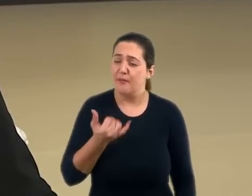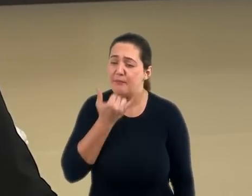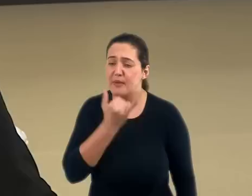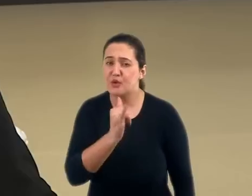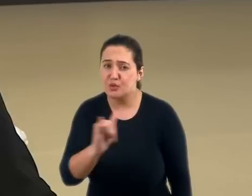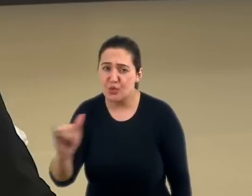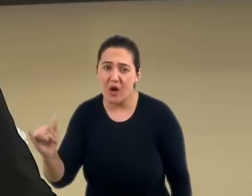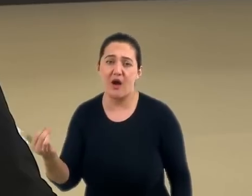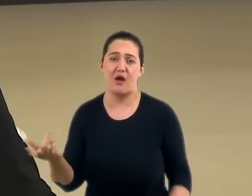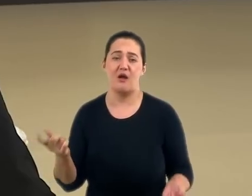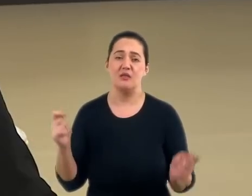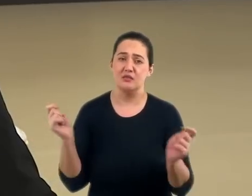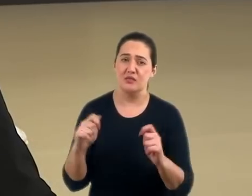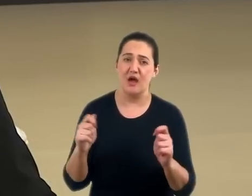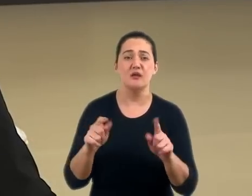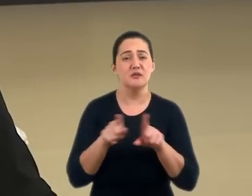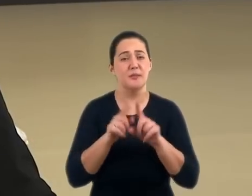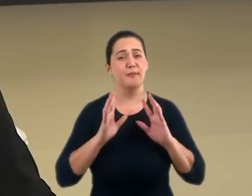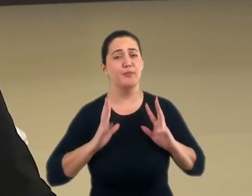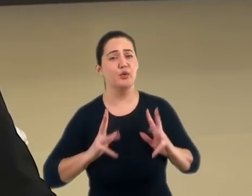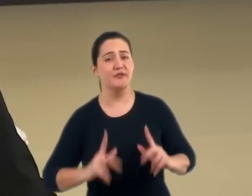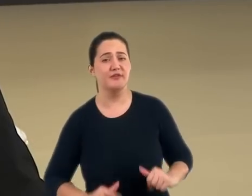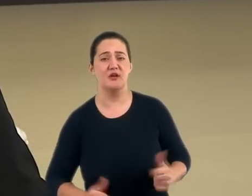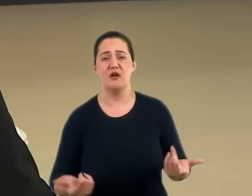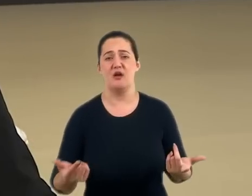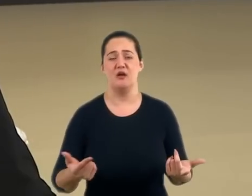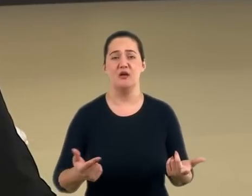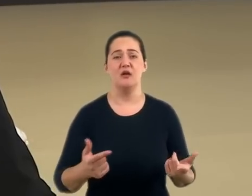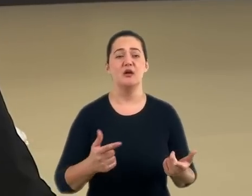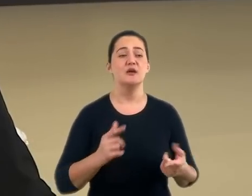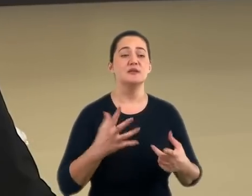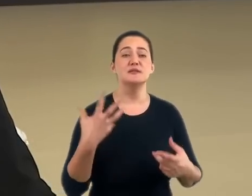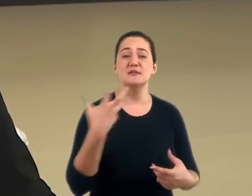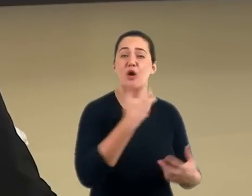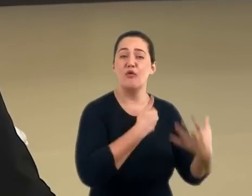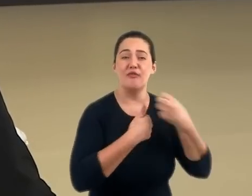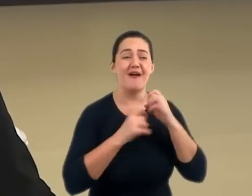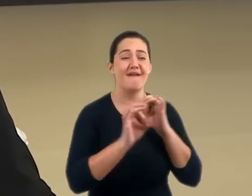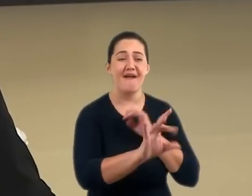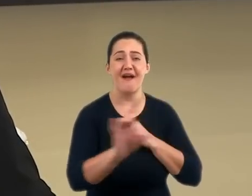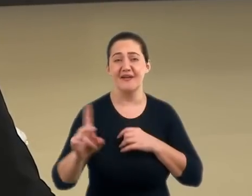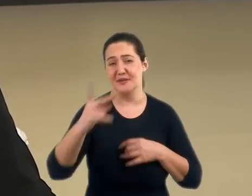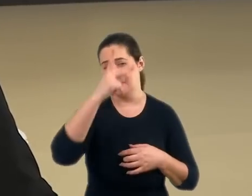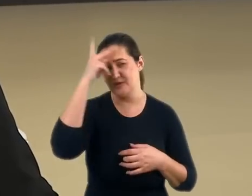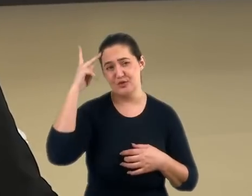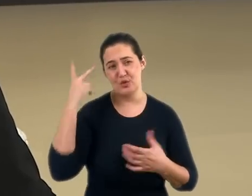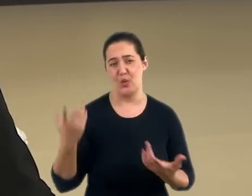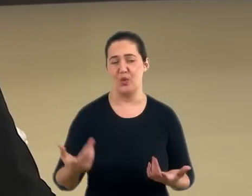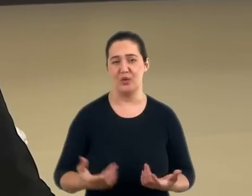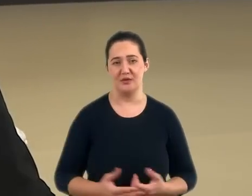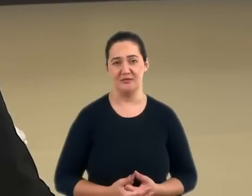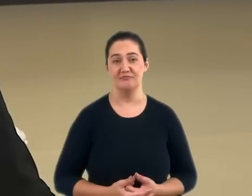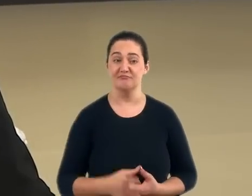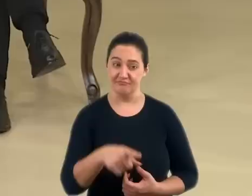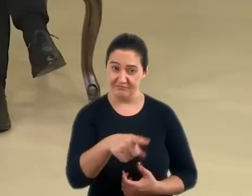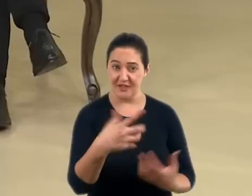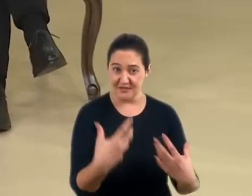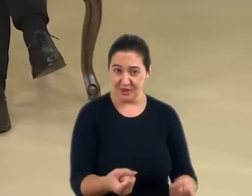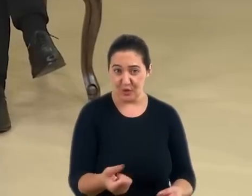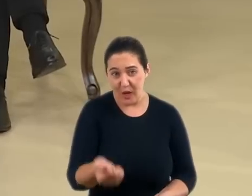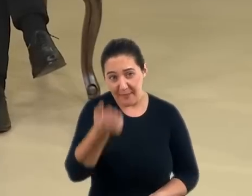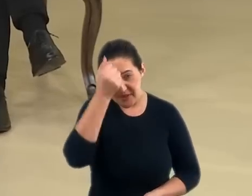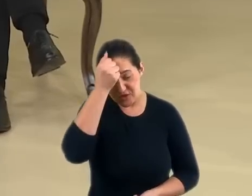e realmente purificar e redimir cada pessoa que já viveu no planeta Terra e, é claro, se arrependeu aceitando a sua graça.